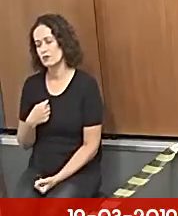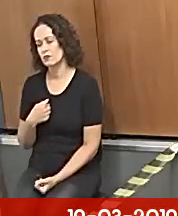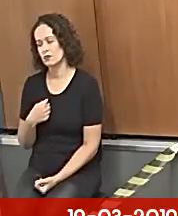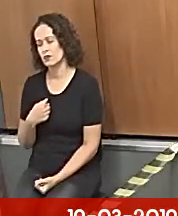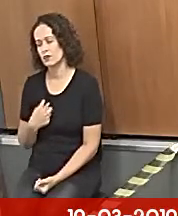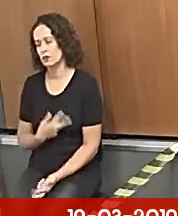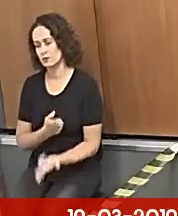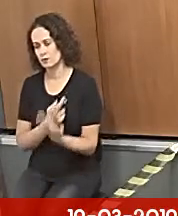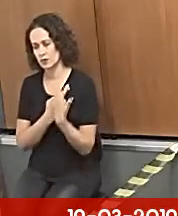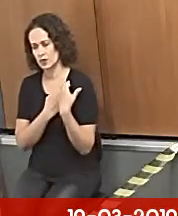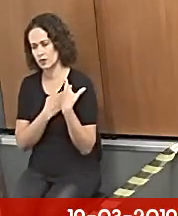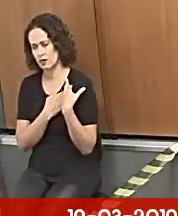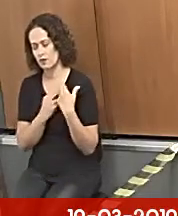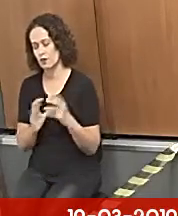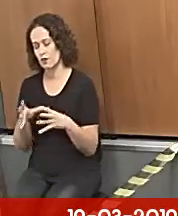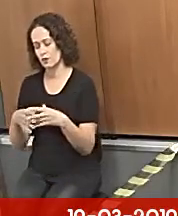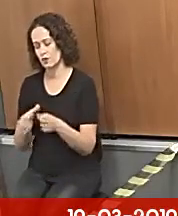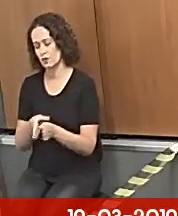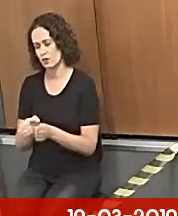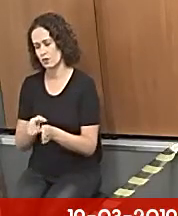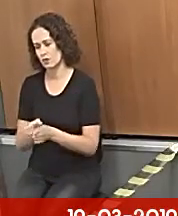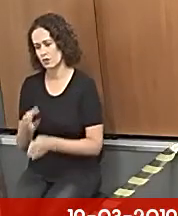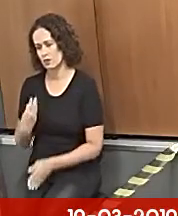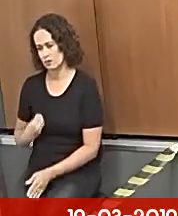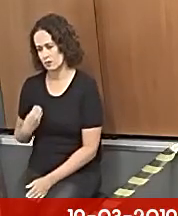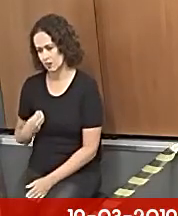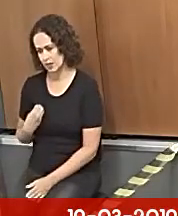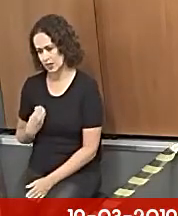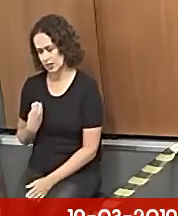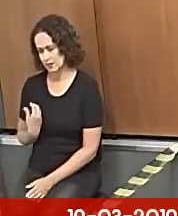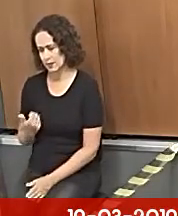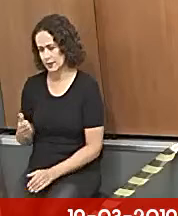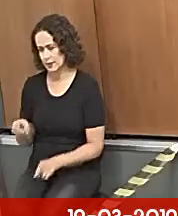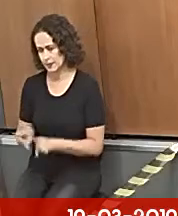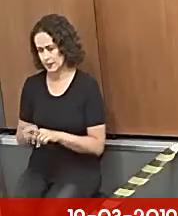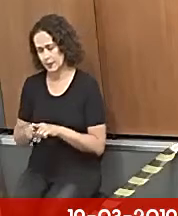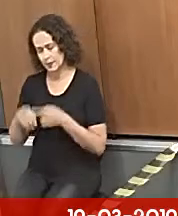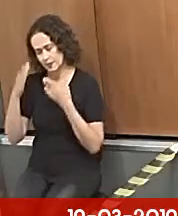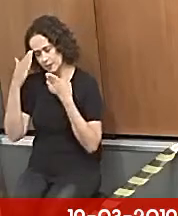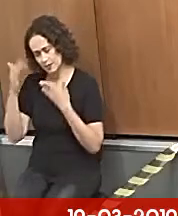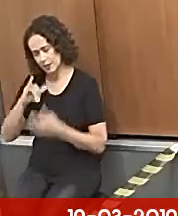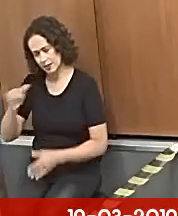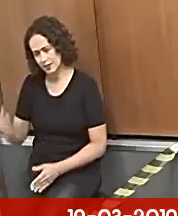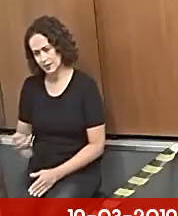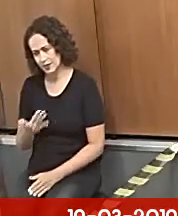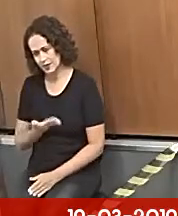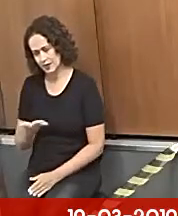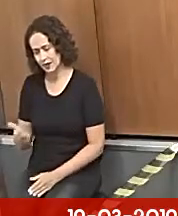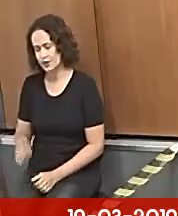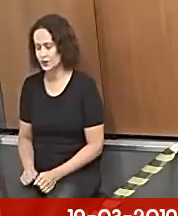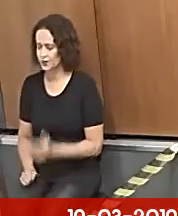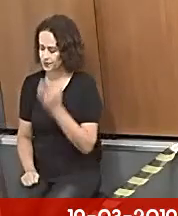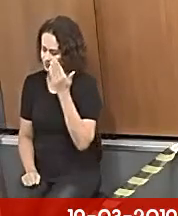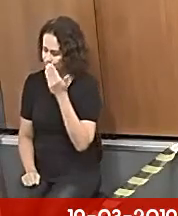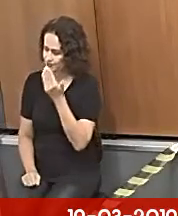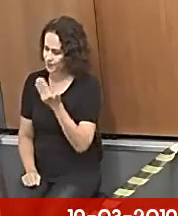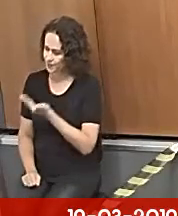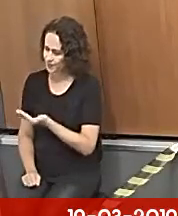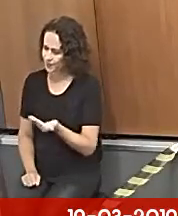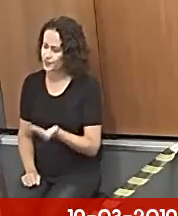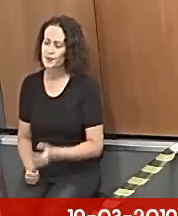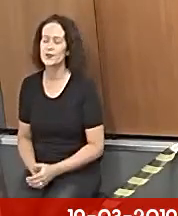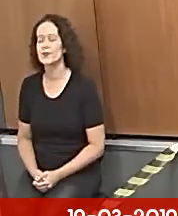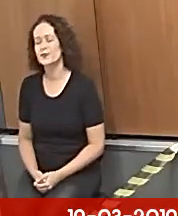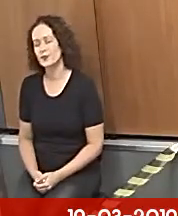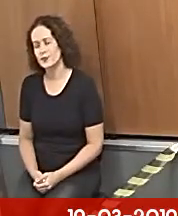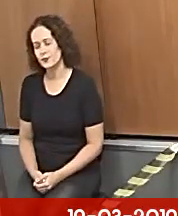algum dos conselheiros para participar e representar compete também muito obrigado pela por nós em vez de ser presidente eu creio que com